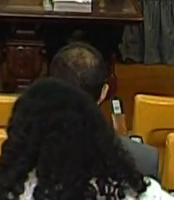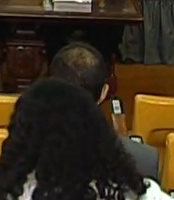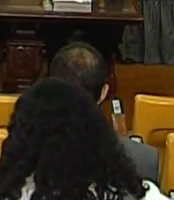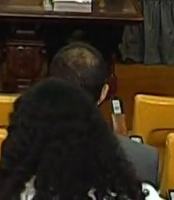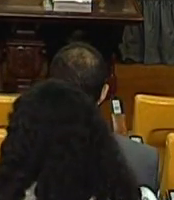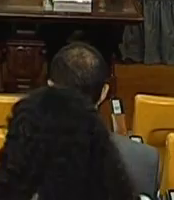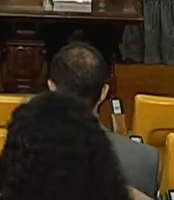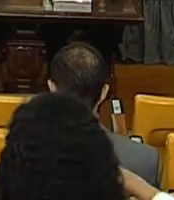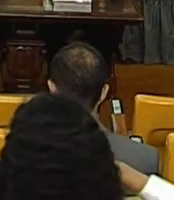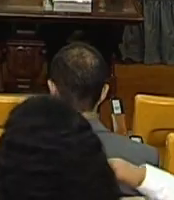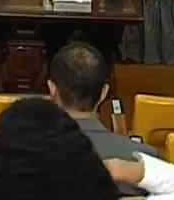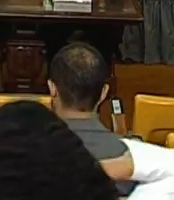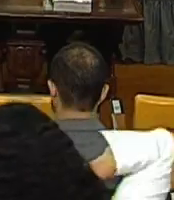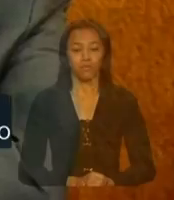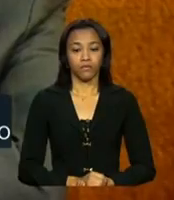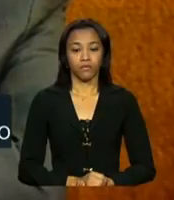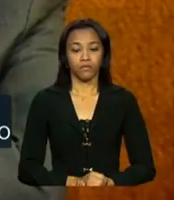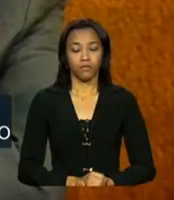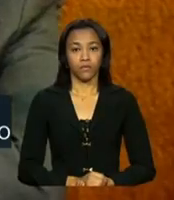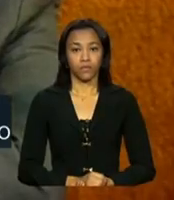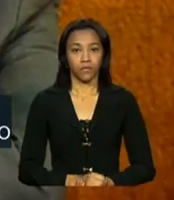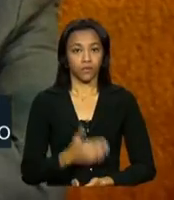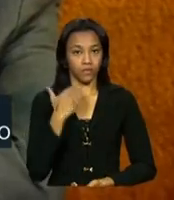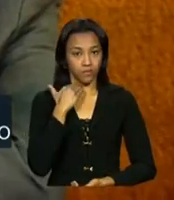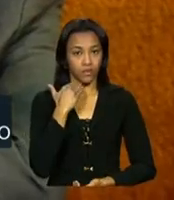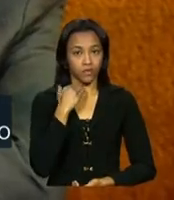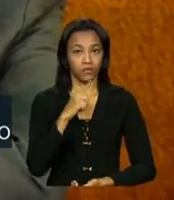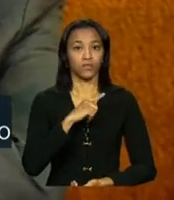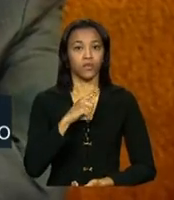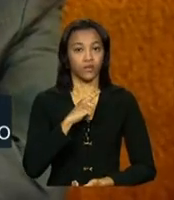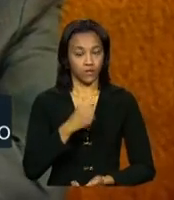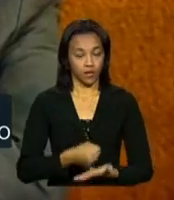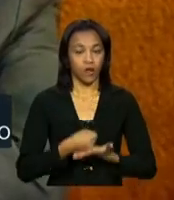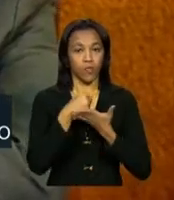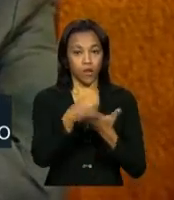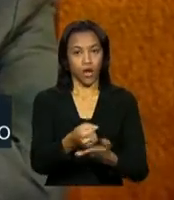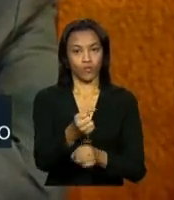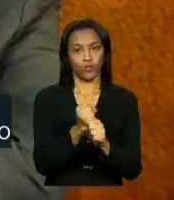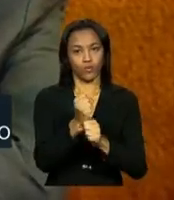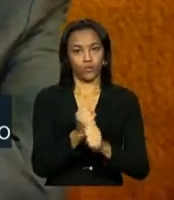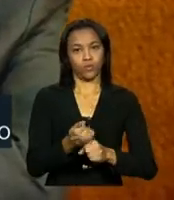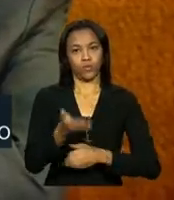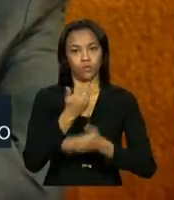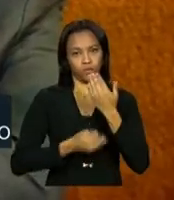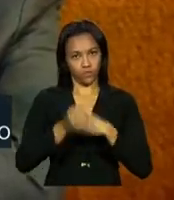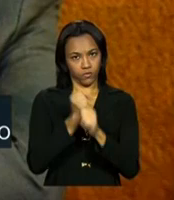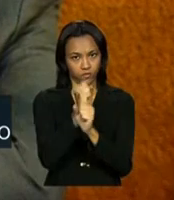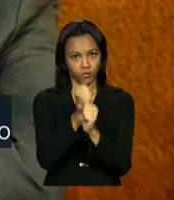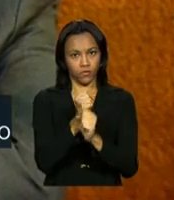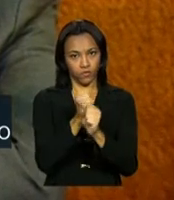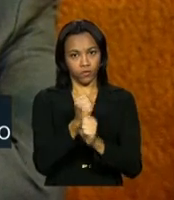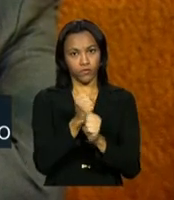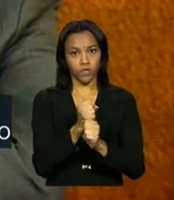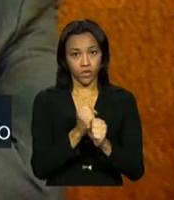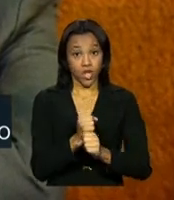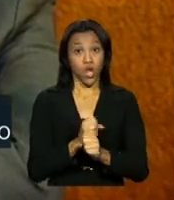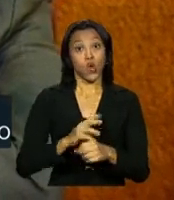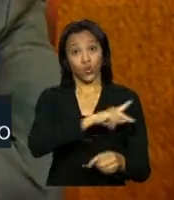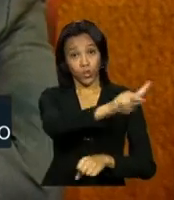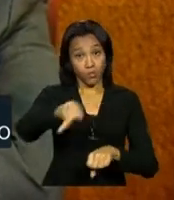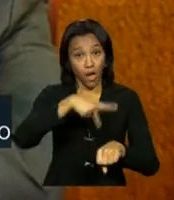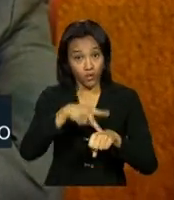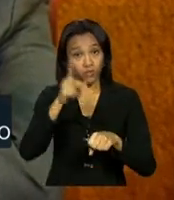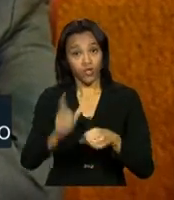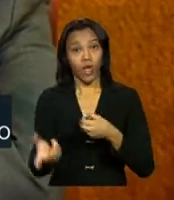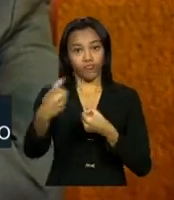na abertura do seminário banco tem apoiado nos últimos anos aos governos de seus países membros